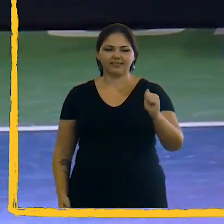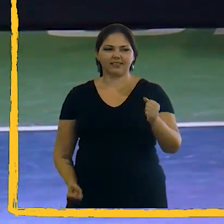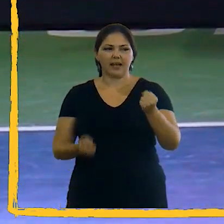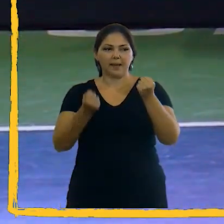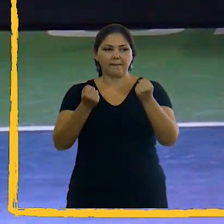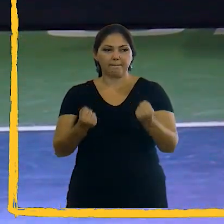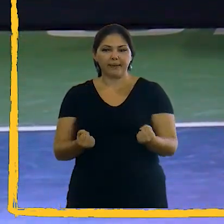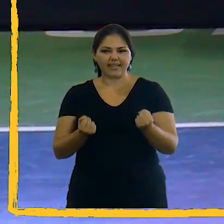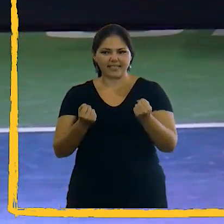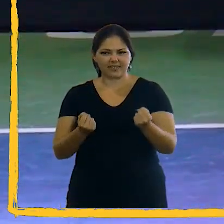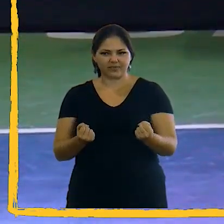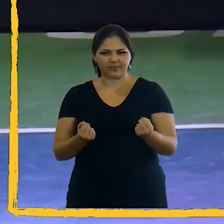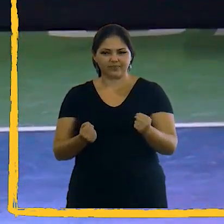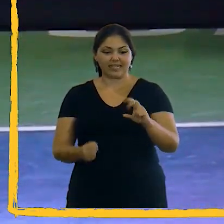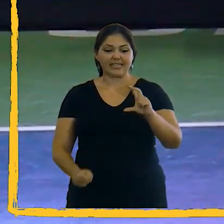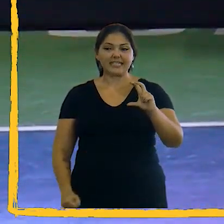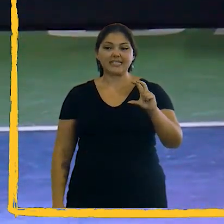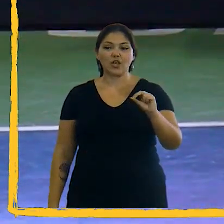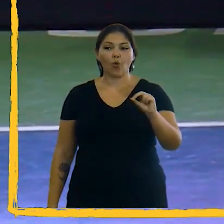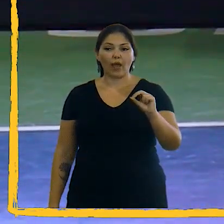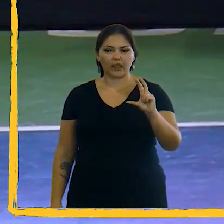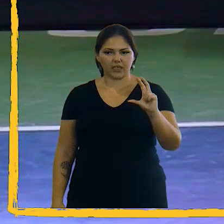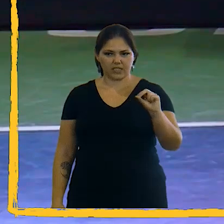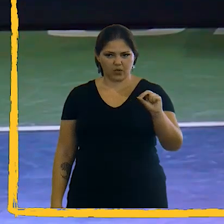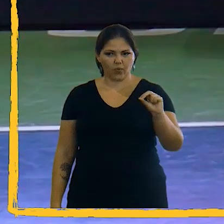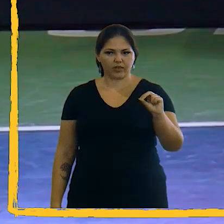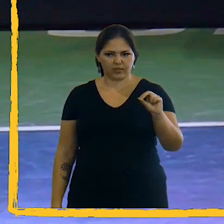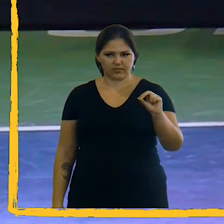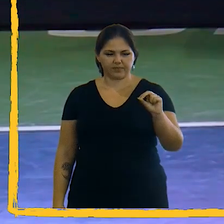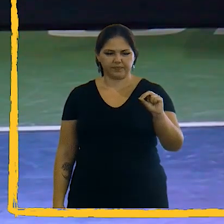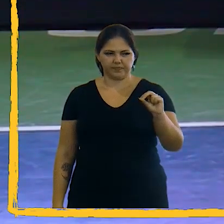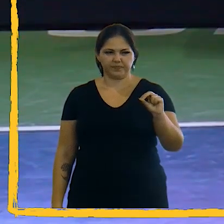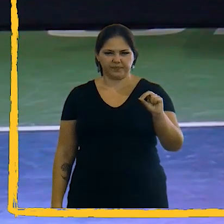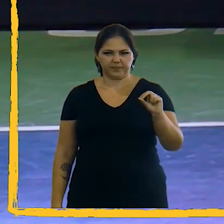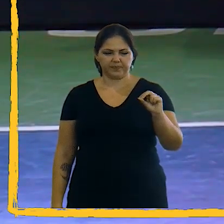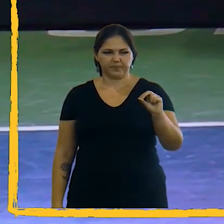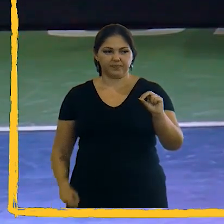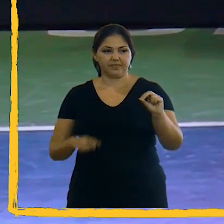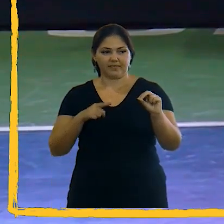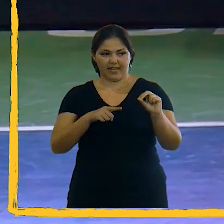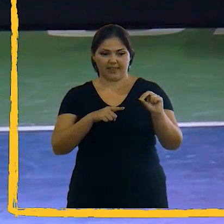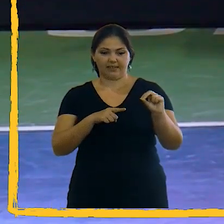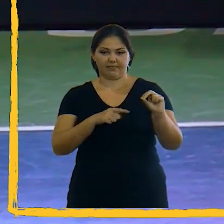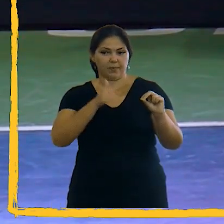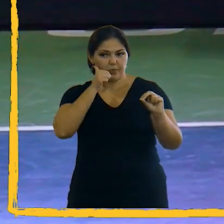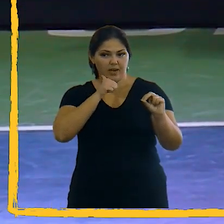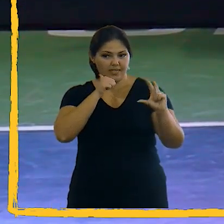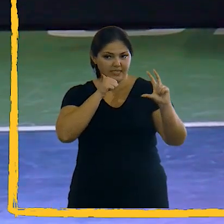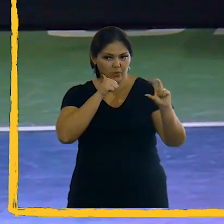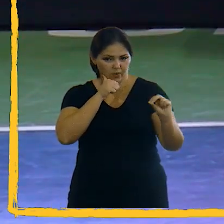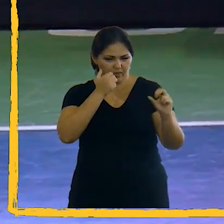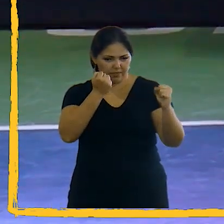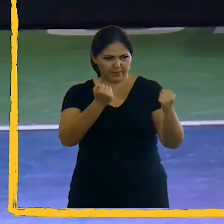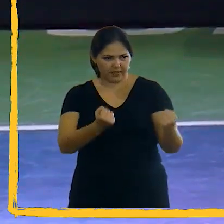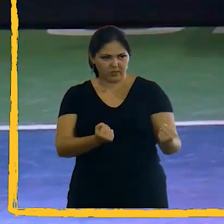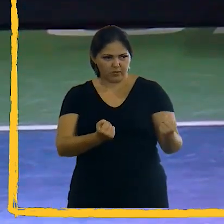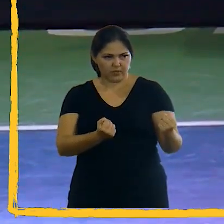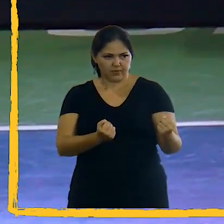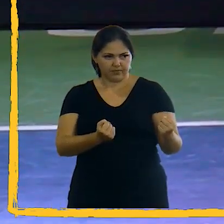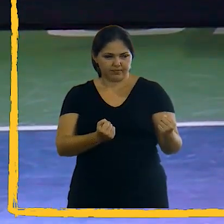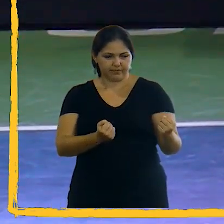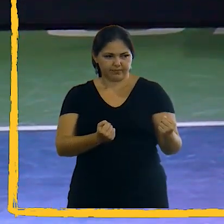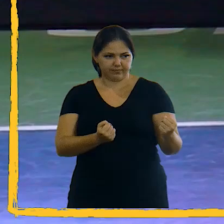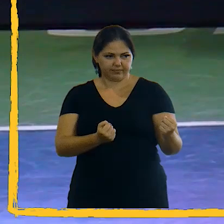4 50 para ficar Redondo 50 gente ela pesa 50 para